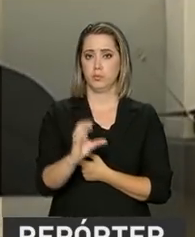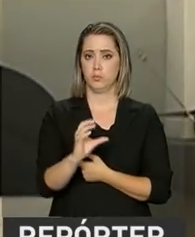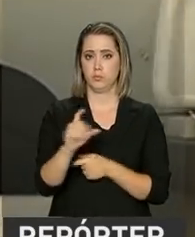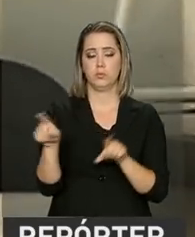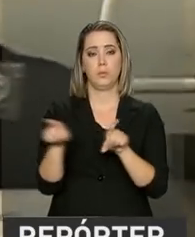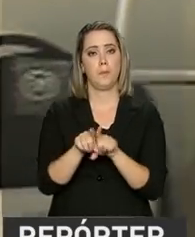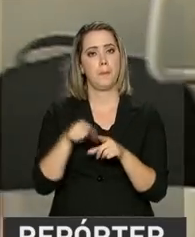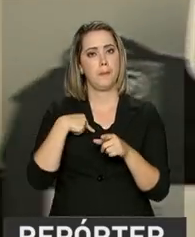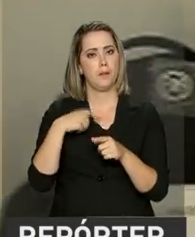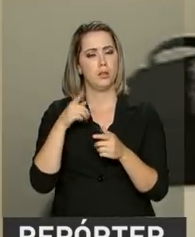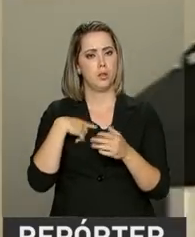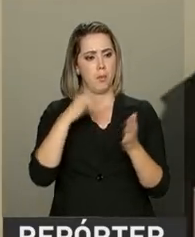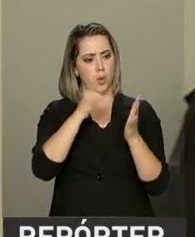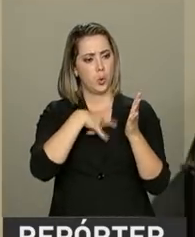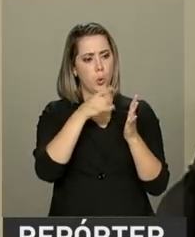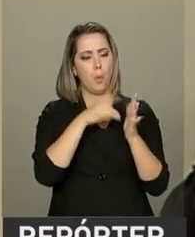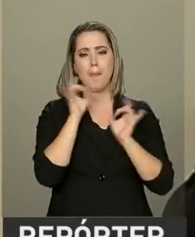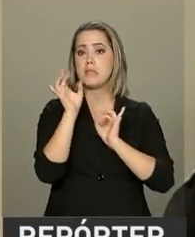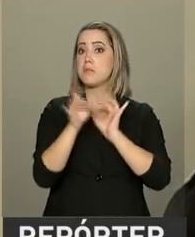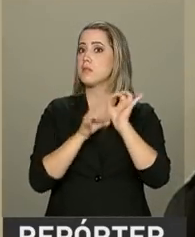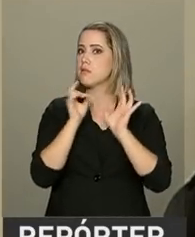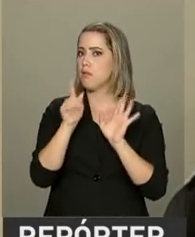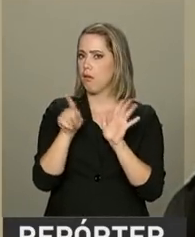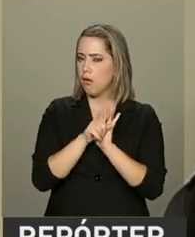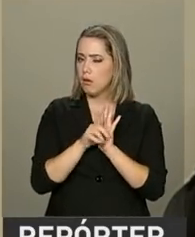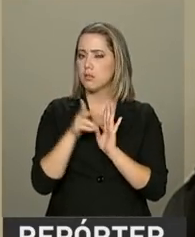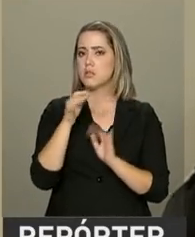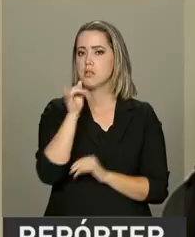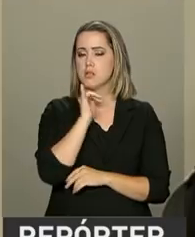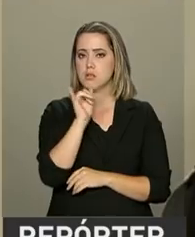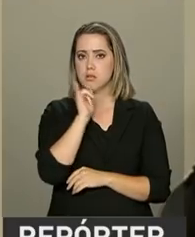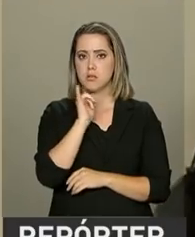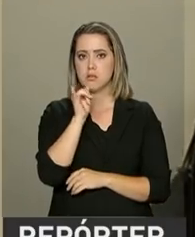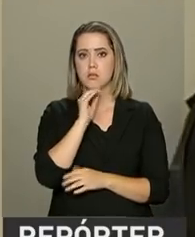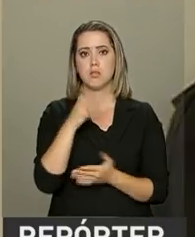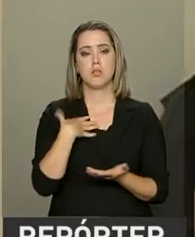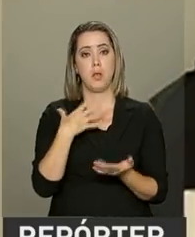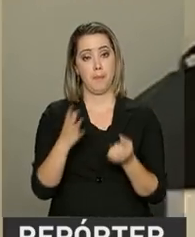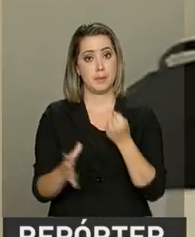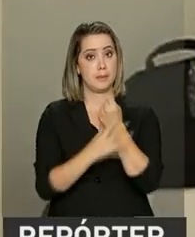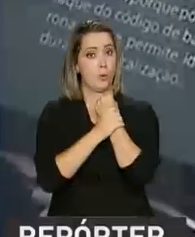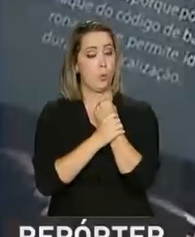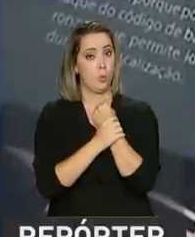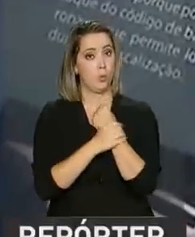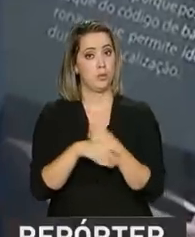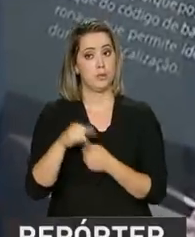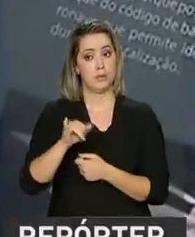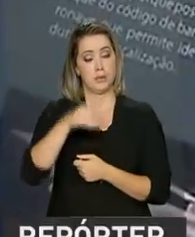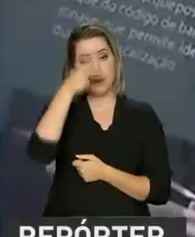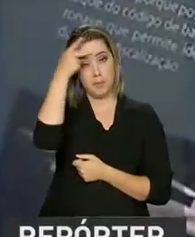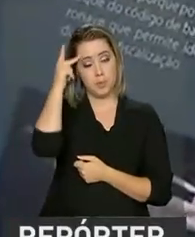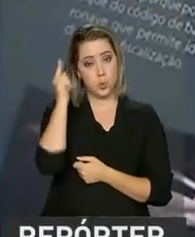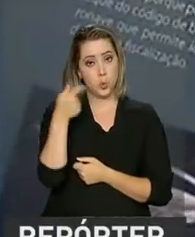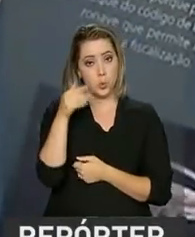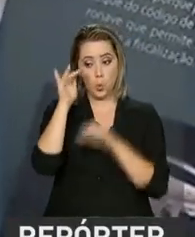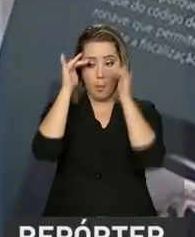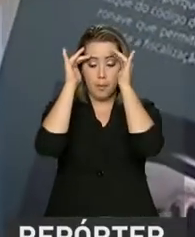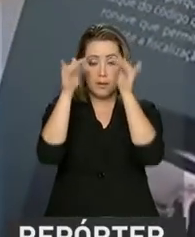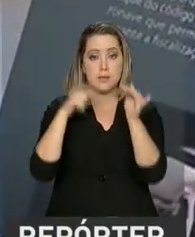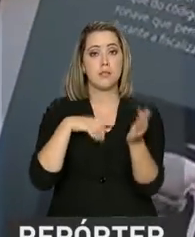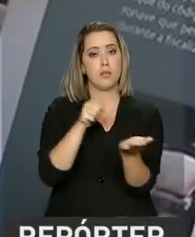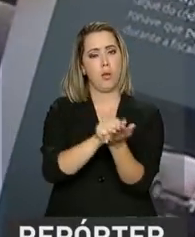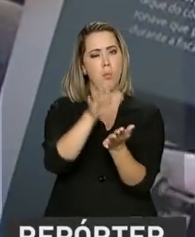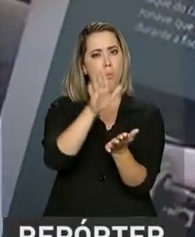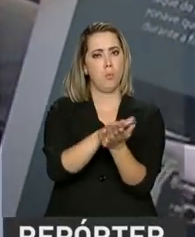obrigatório forte de documentos específicos entre eles comprovante de um seguro e não atender às determinações está sujeito a